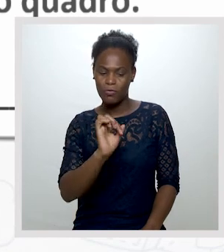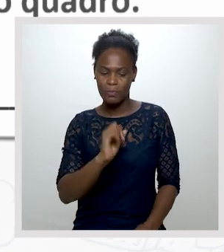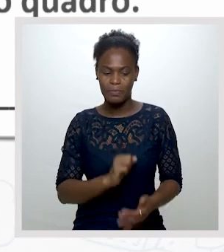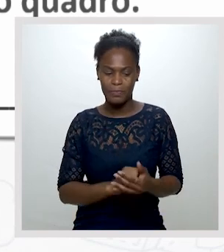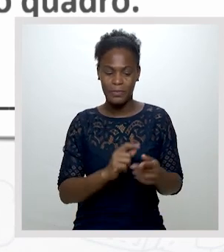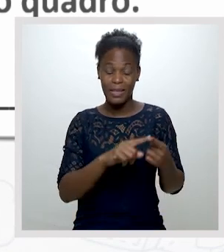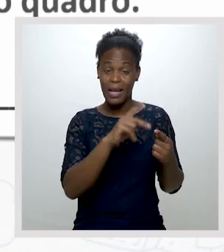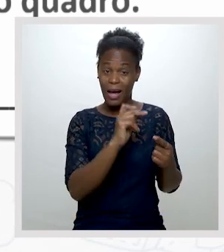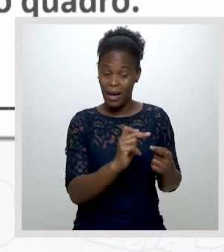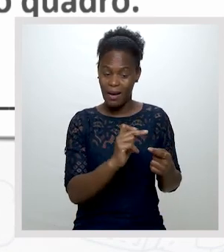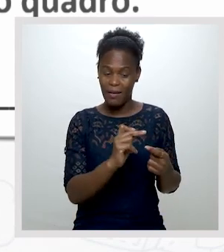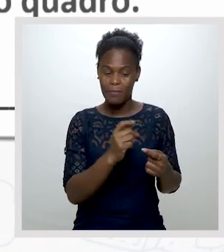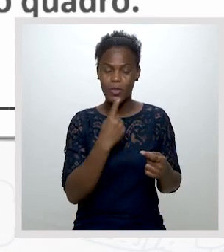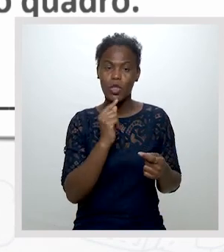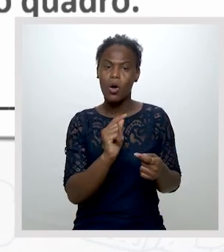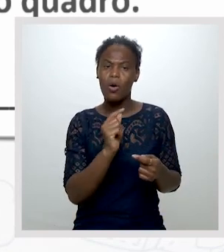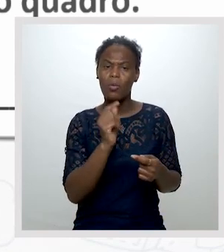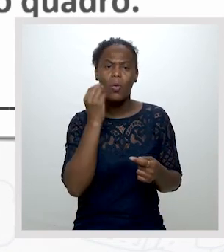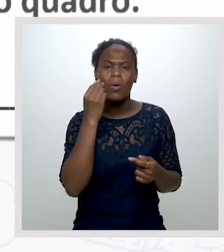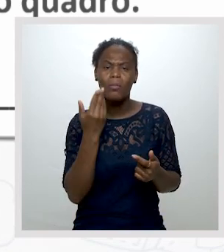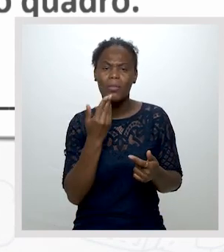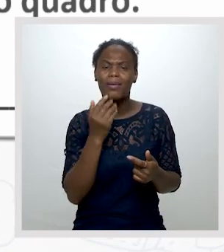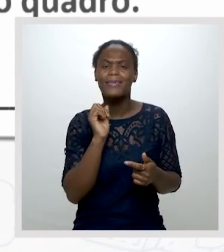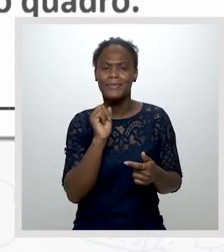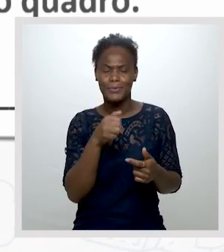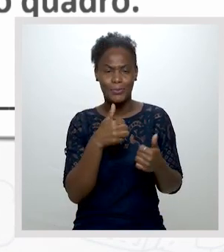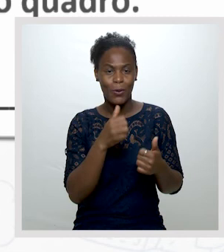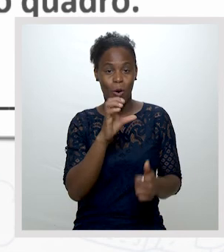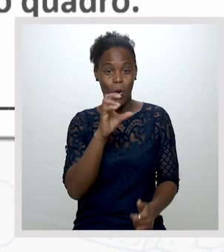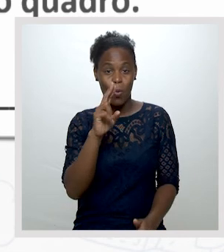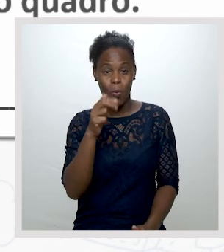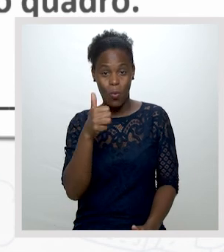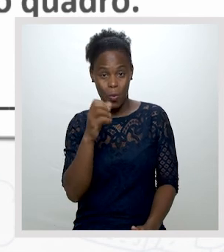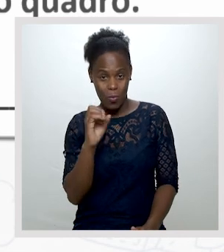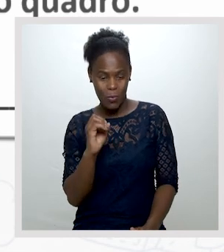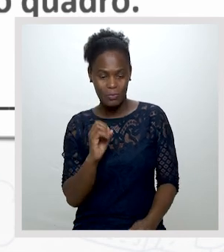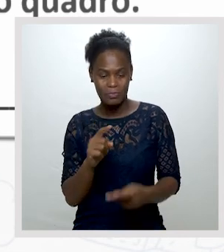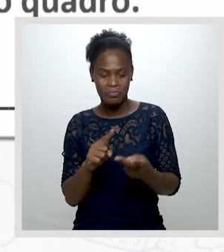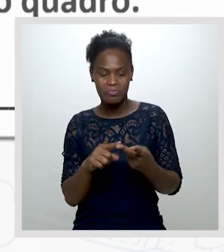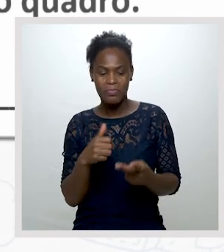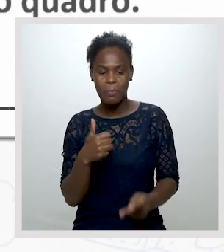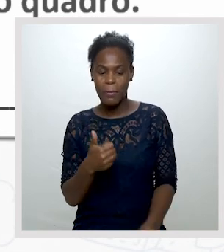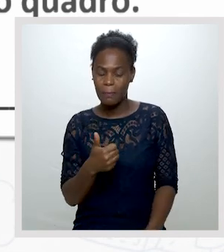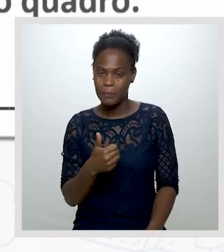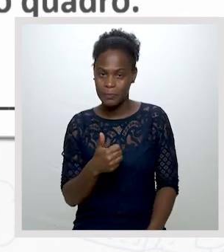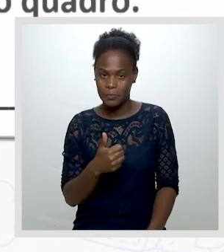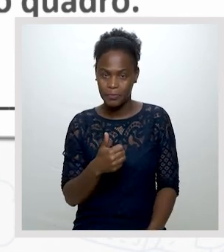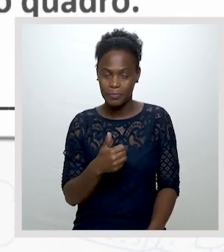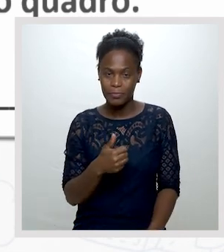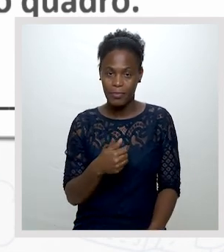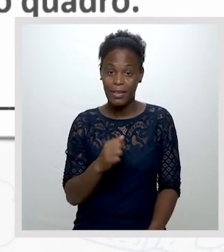O sólido A, como é que se chama? Muito bem, cubo. O sólido B,